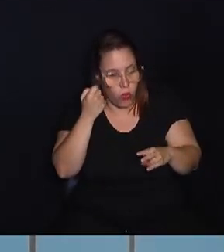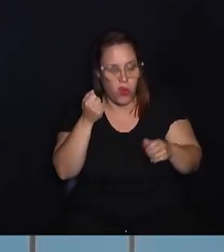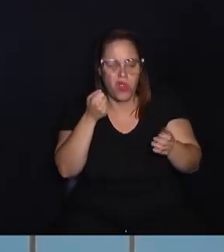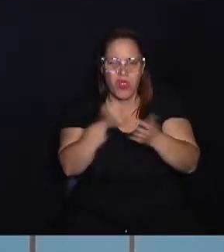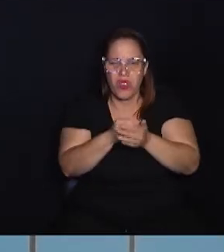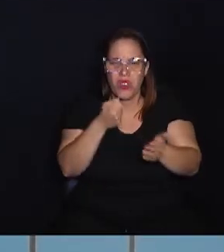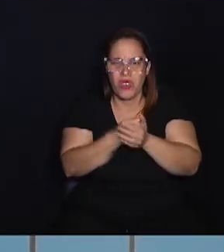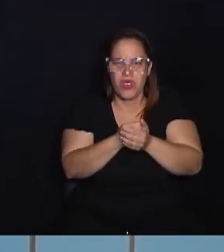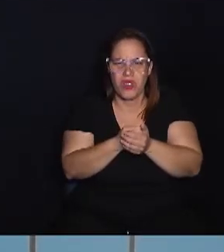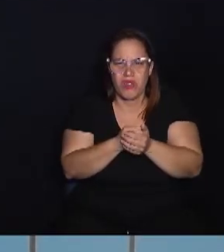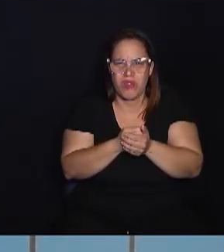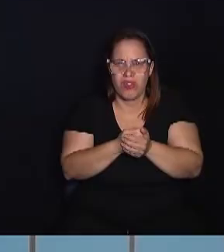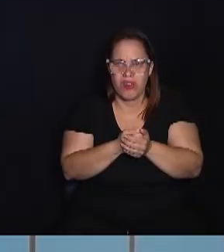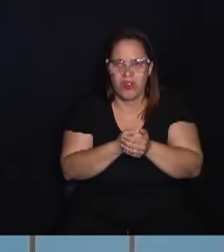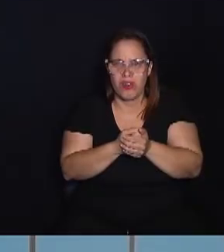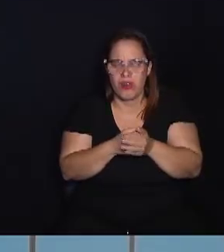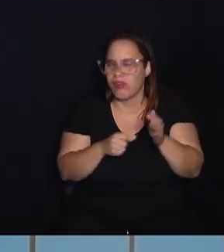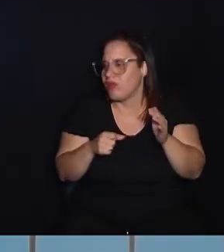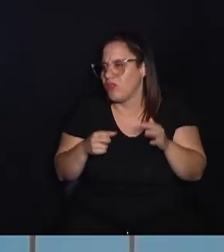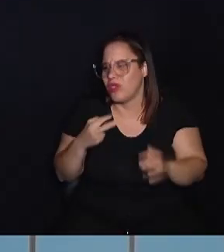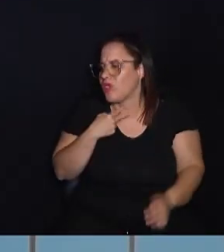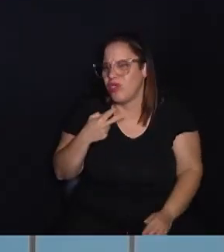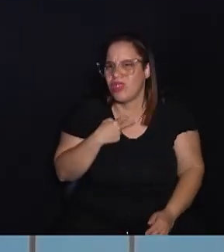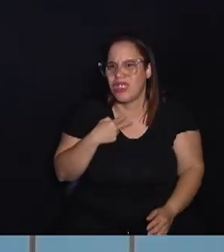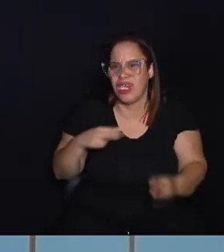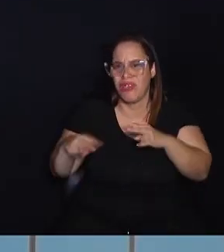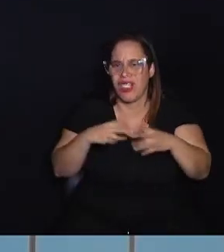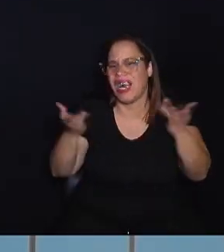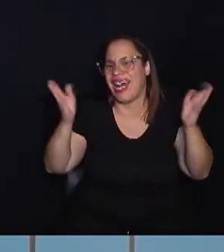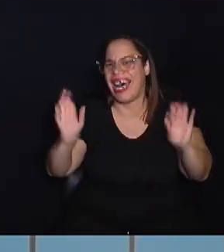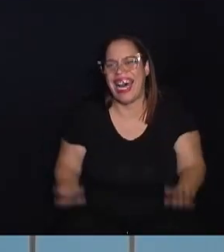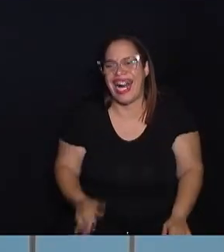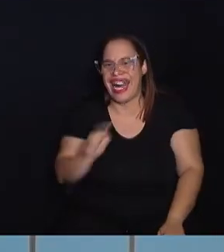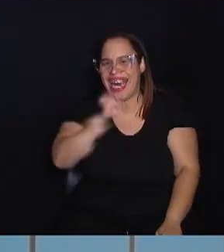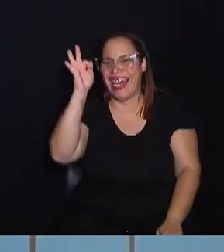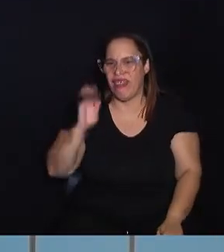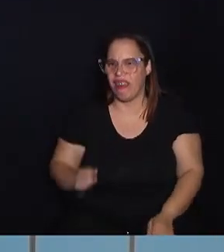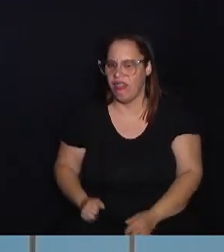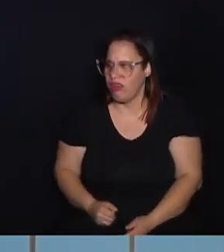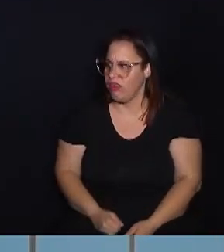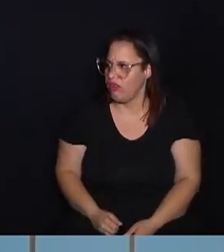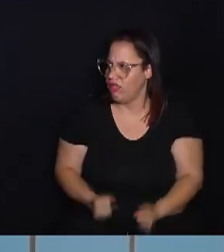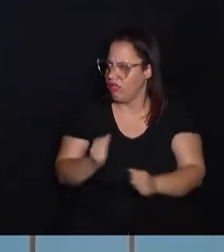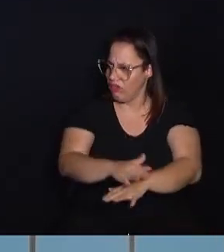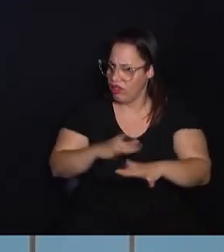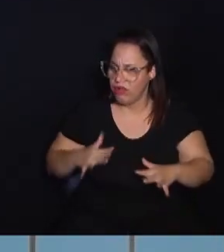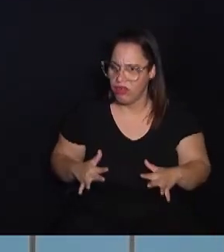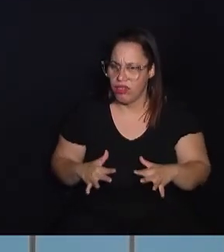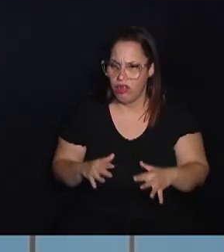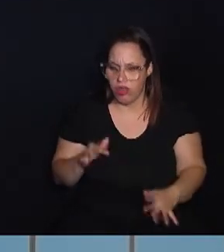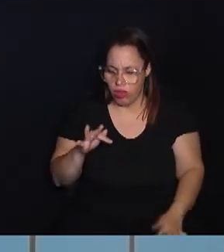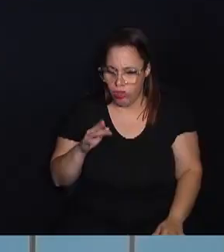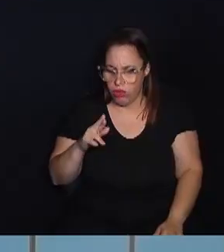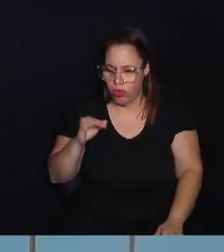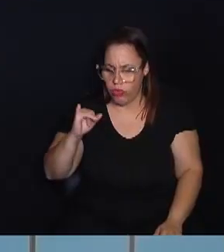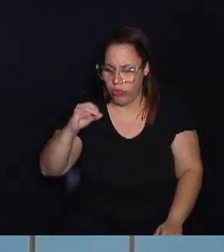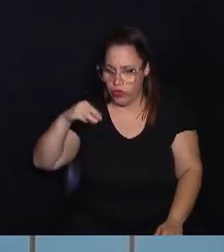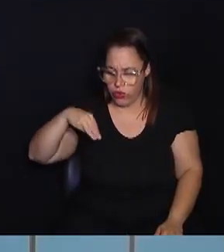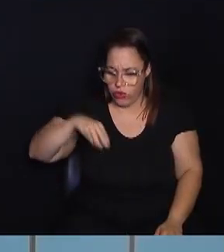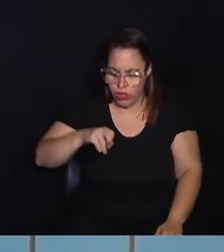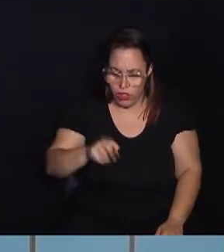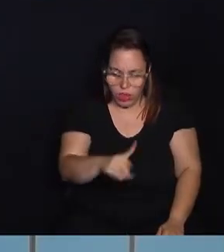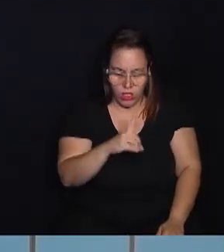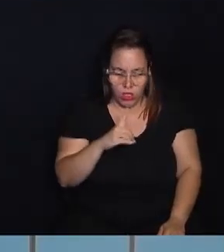são incompetentes para fiscalizar. Está de brincadeira. E na audiência pública, o FreeMind, através de toda a equipe que vai